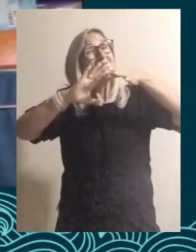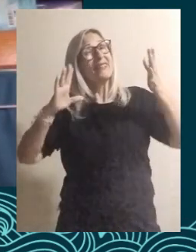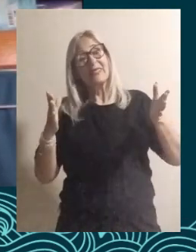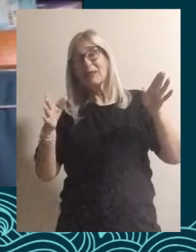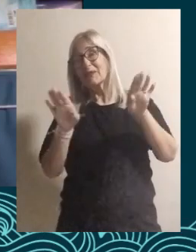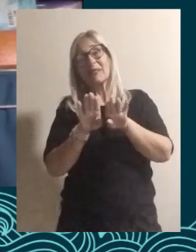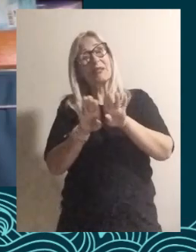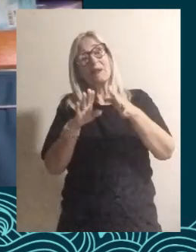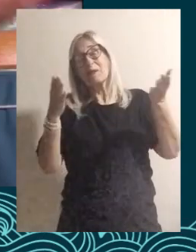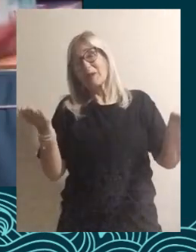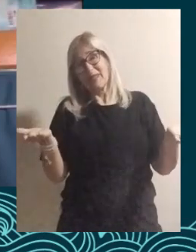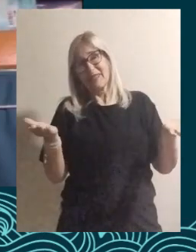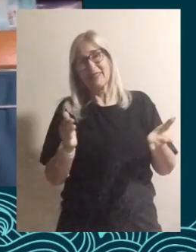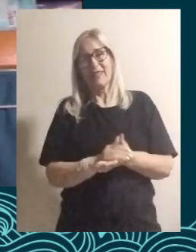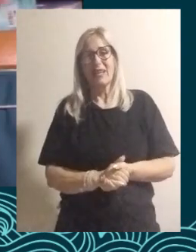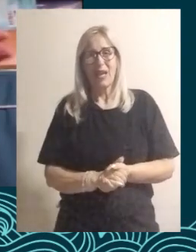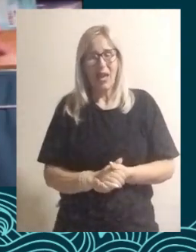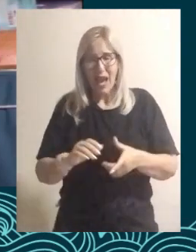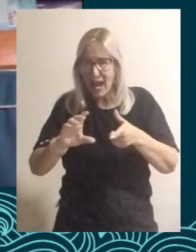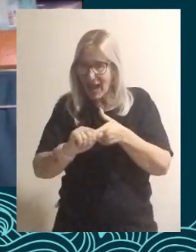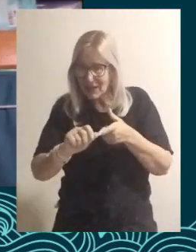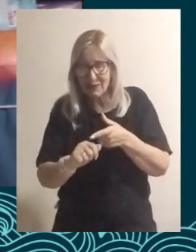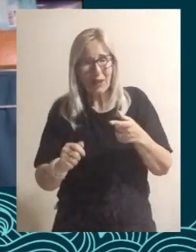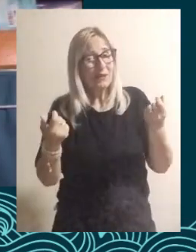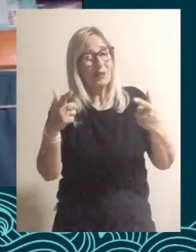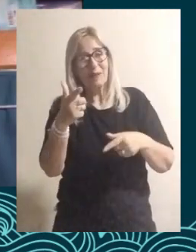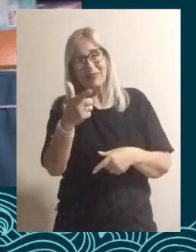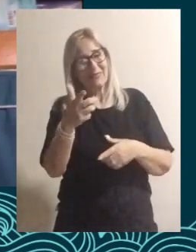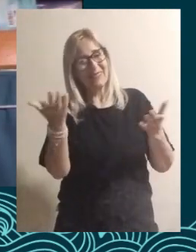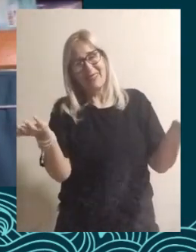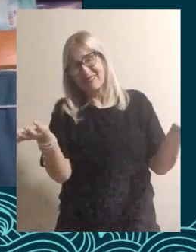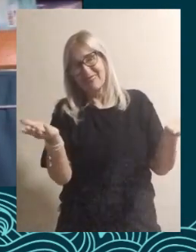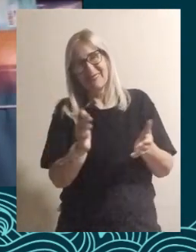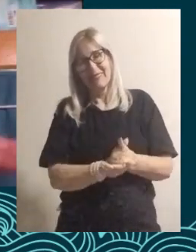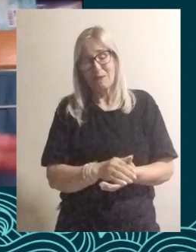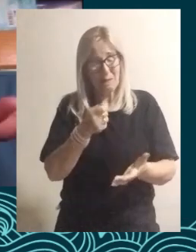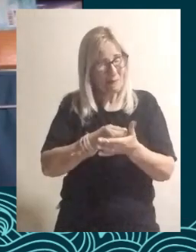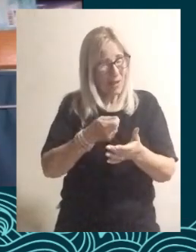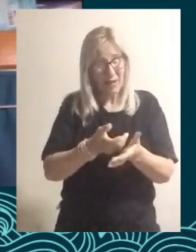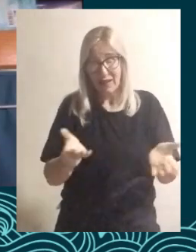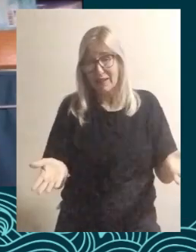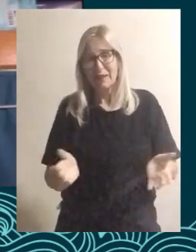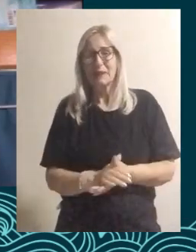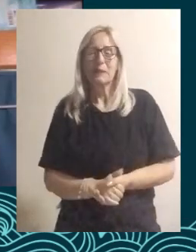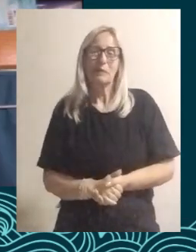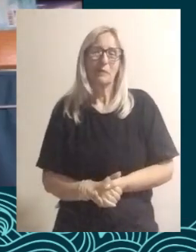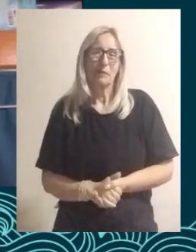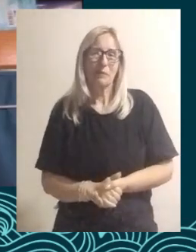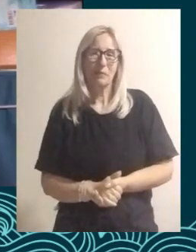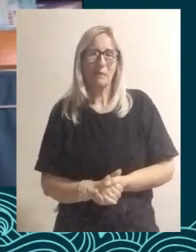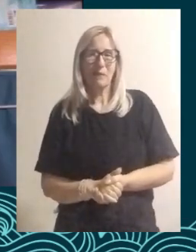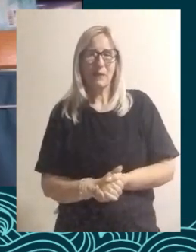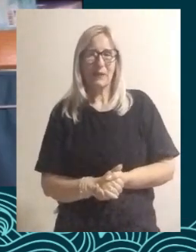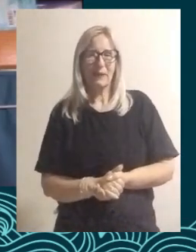Sem o trabalho, eu também eu não tinha mais nenhum gasto, sem o aluguel eu não tinha nenhum gasto, e sem o trabalho eu não ia ter que